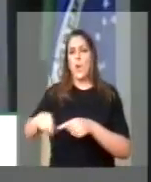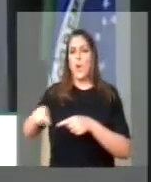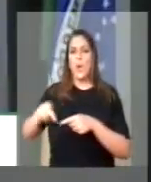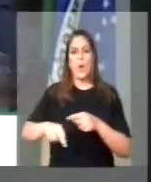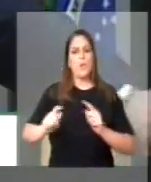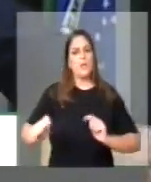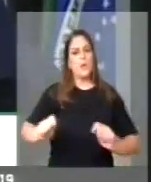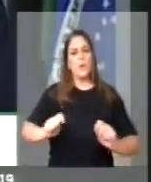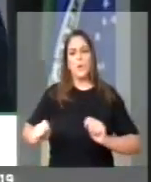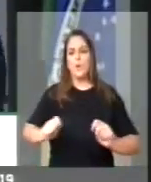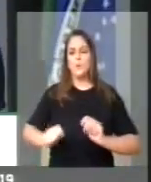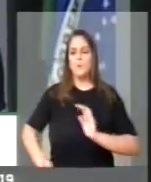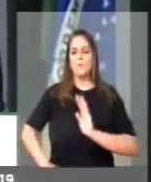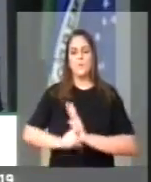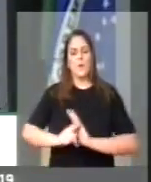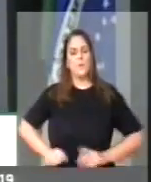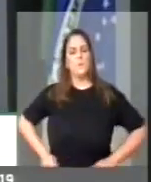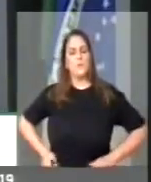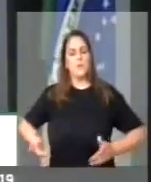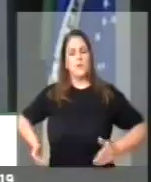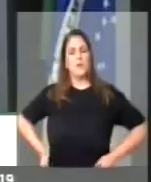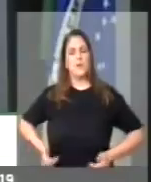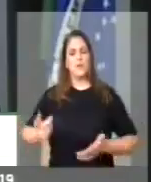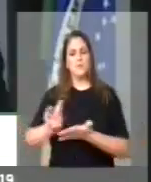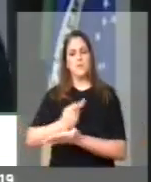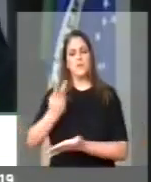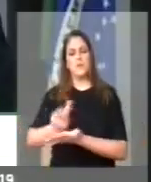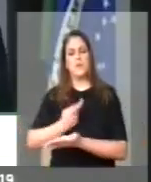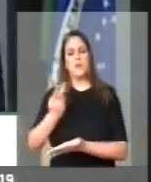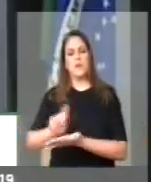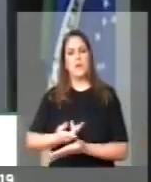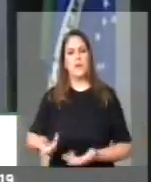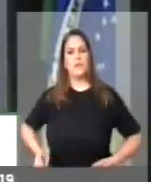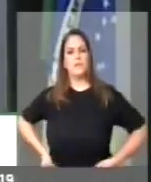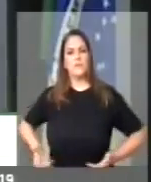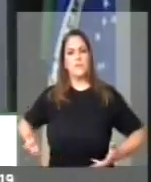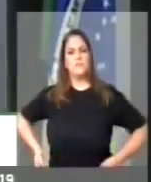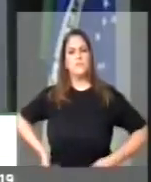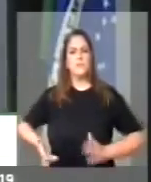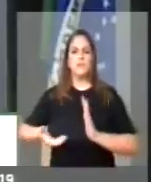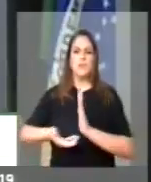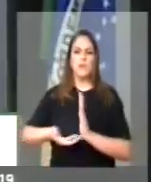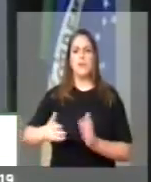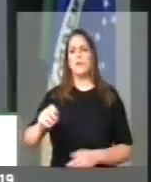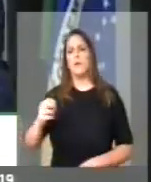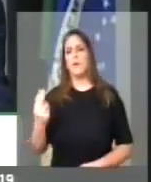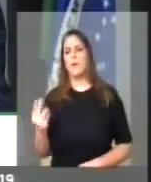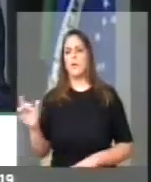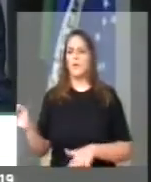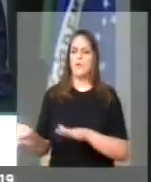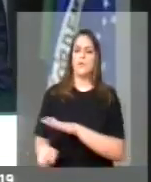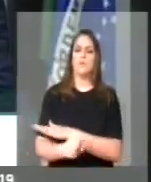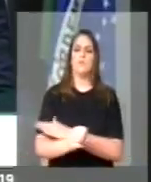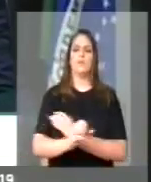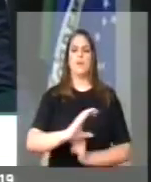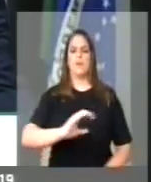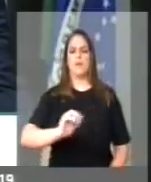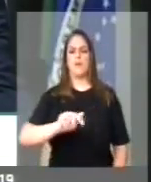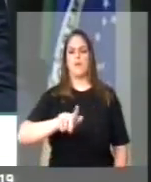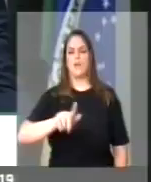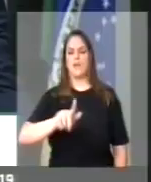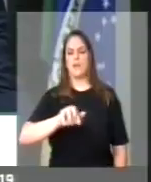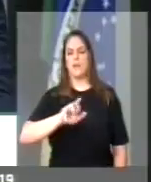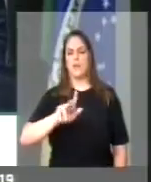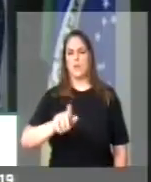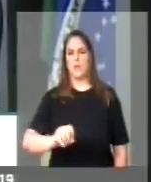preciso, diminuir inclusive cargos comissionados, despesas da Câmara, fazer uma política de austeridade e não sacrificar o mais pobre